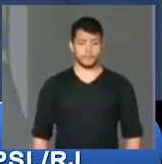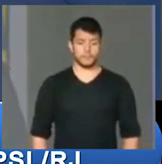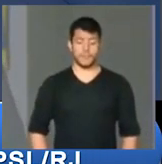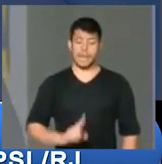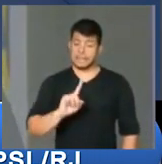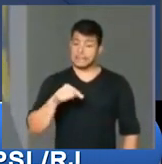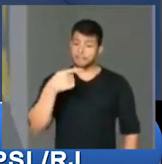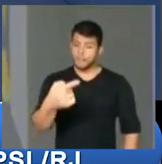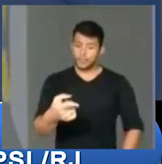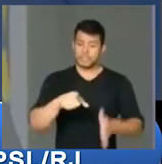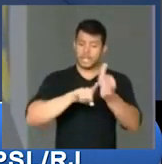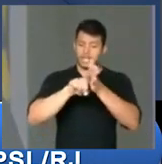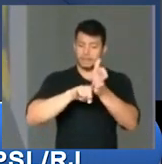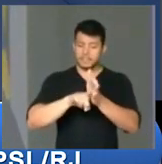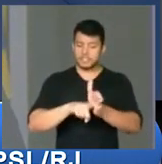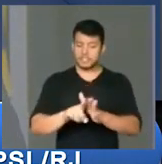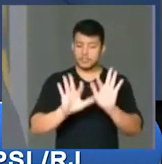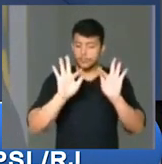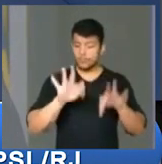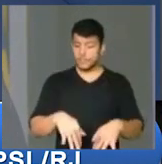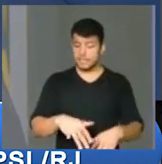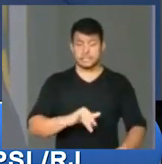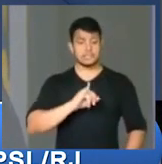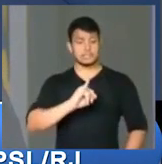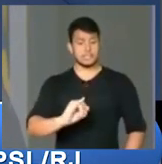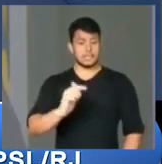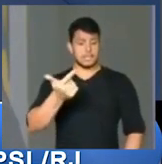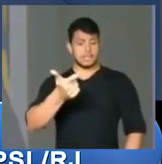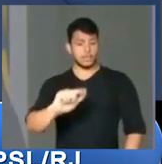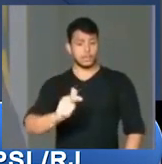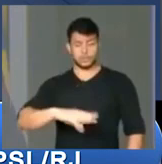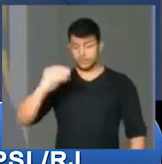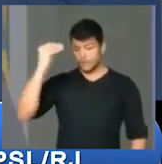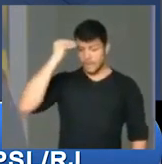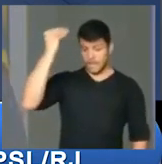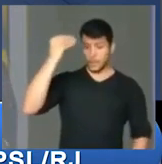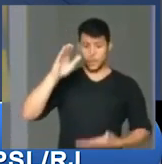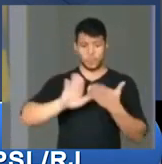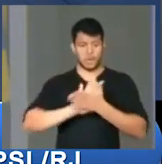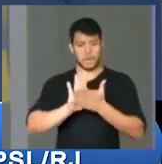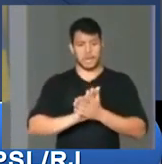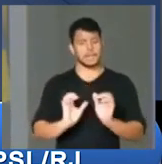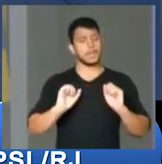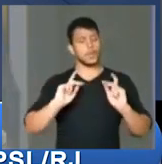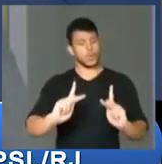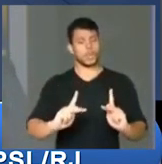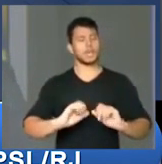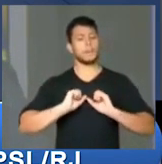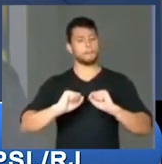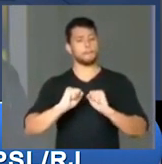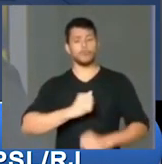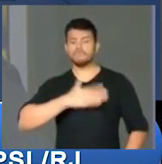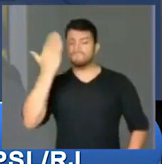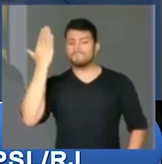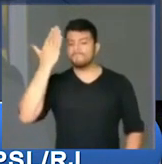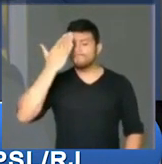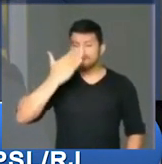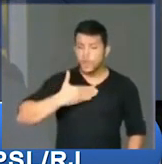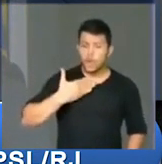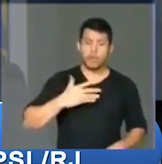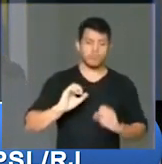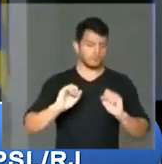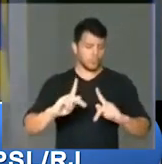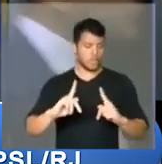as investigações, se não houver nenhuma culpa nisso, eles vão poder provar que estavam